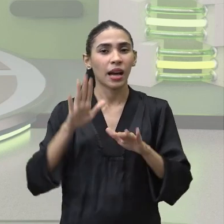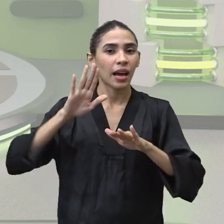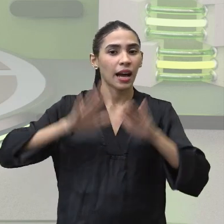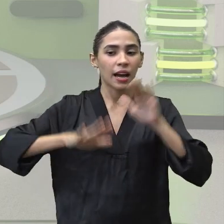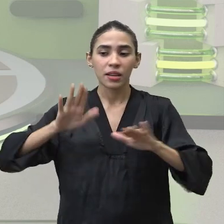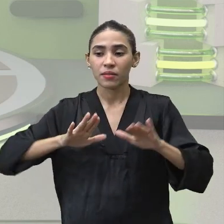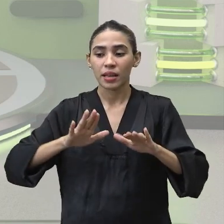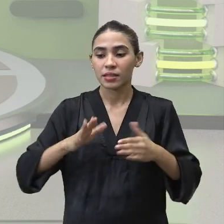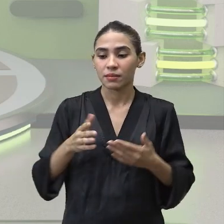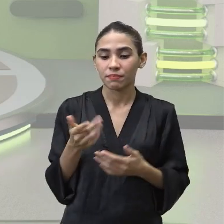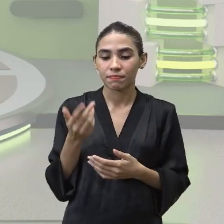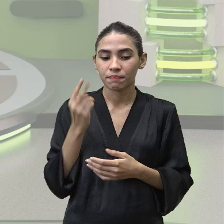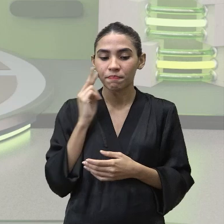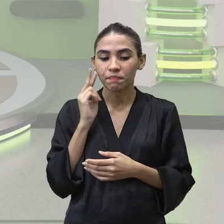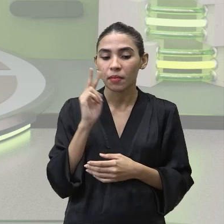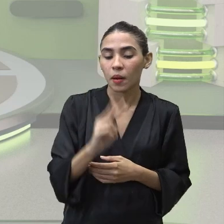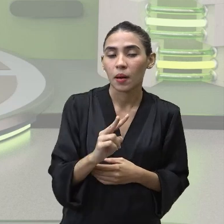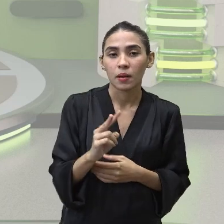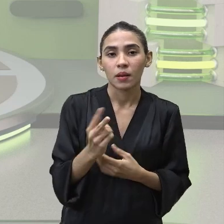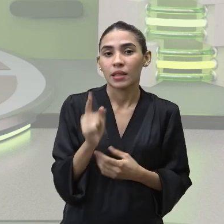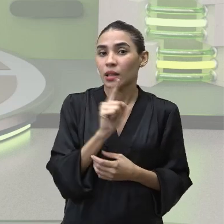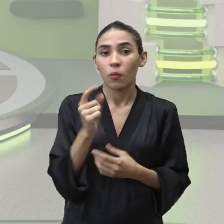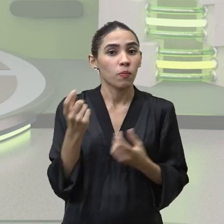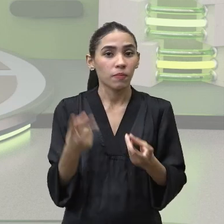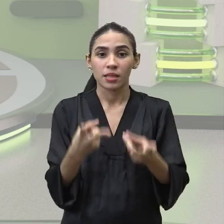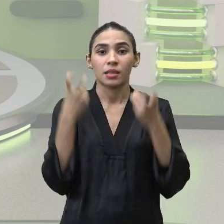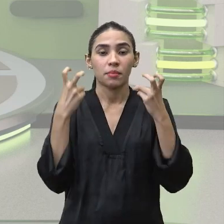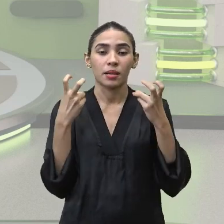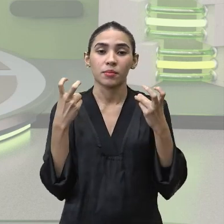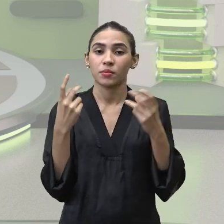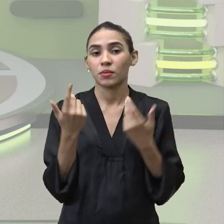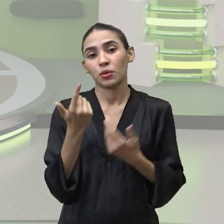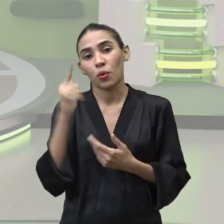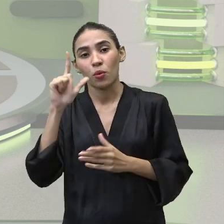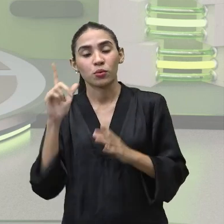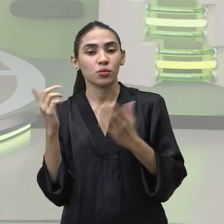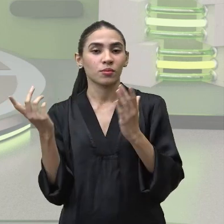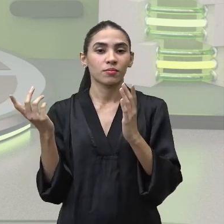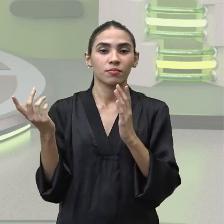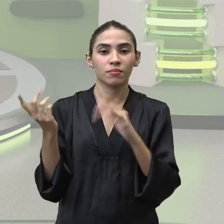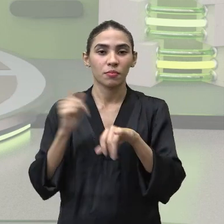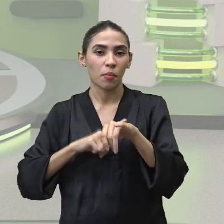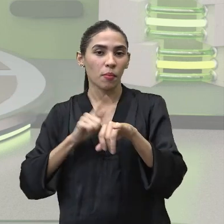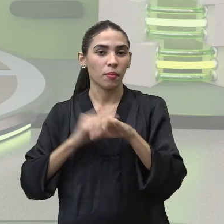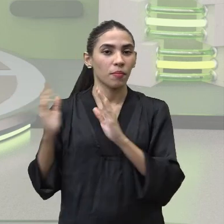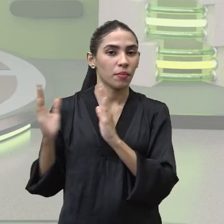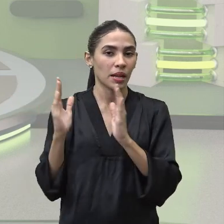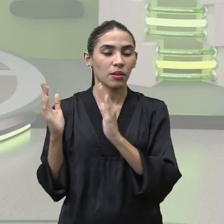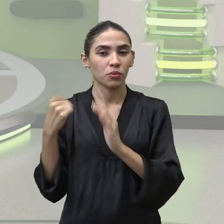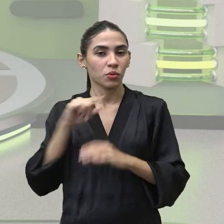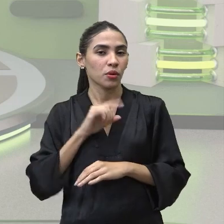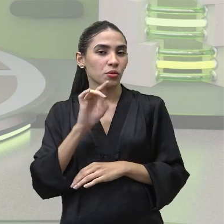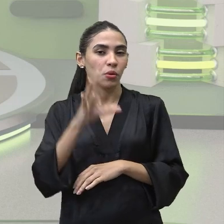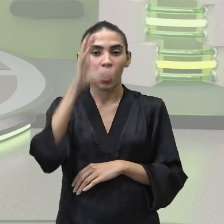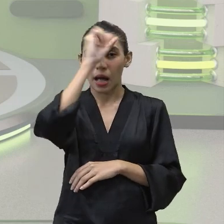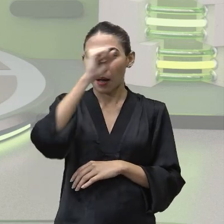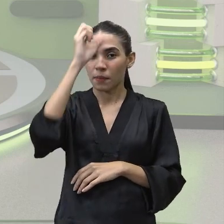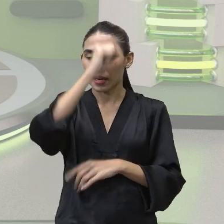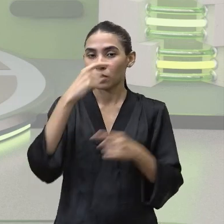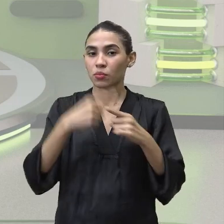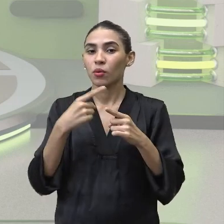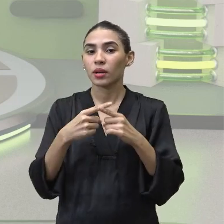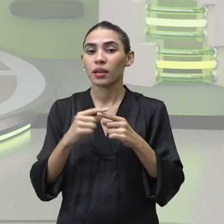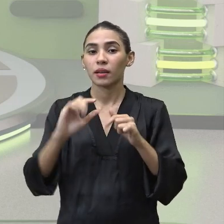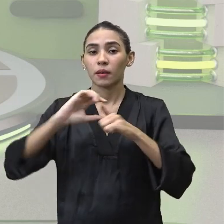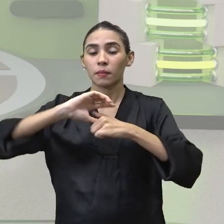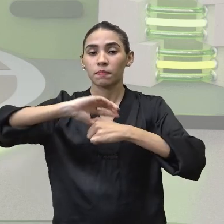despercebido sobre o nosso olhar e em outros momentos a gente só aprende sobre eles pela questão da